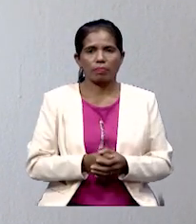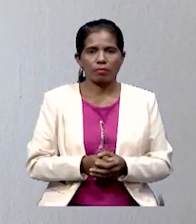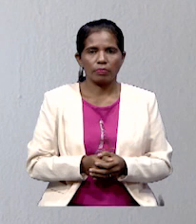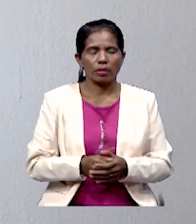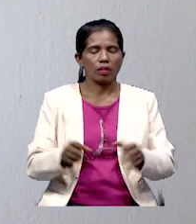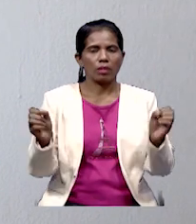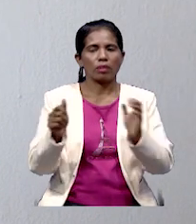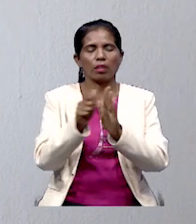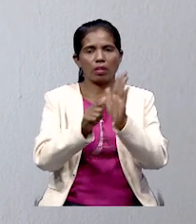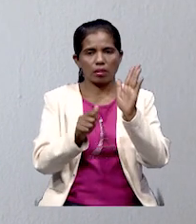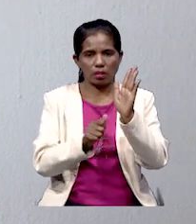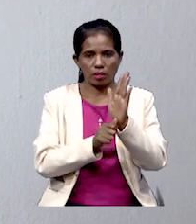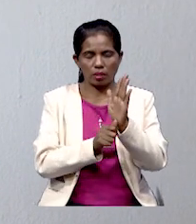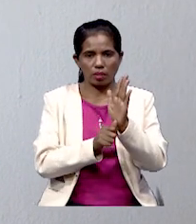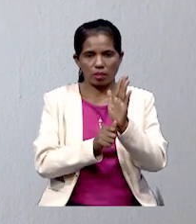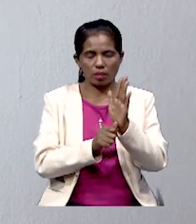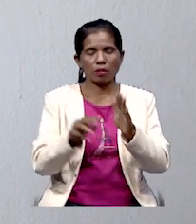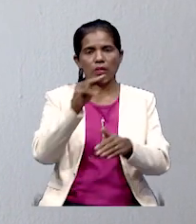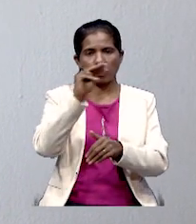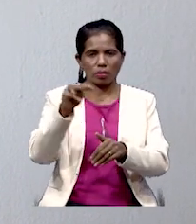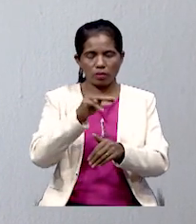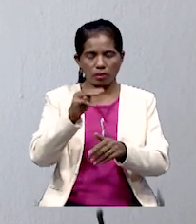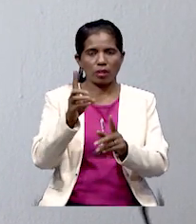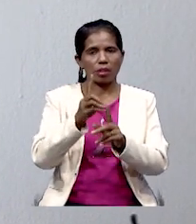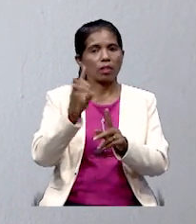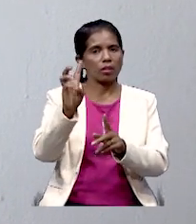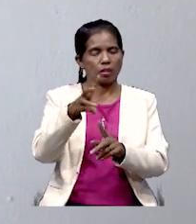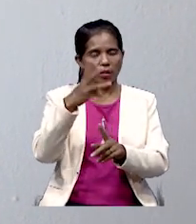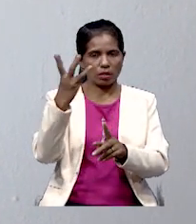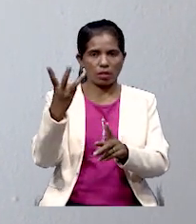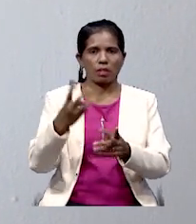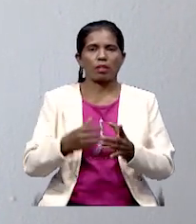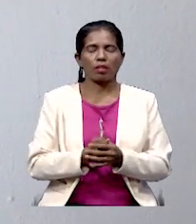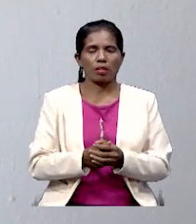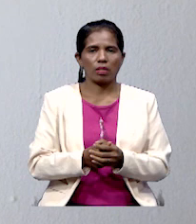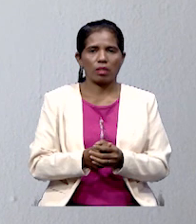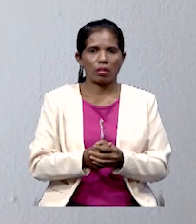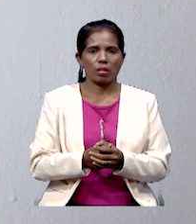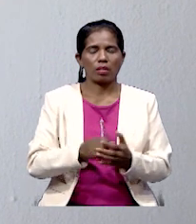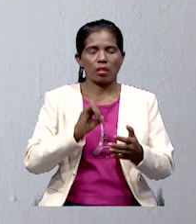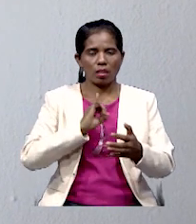lolos azenda tiona ba sa segunda feira dia 16 mes hau adianta